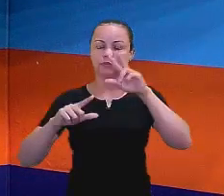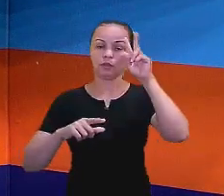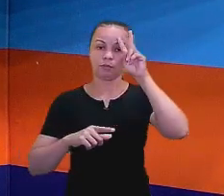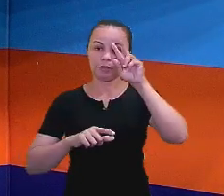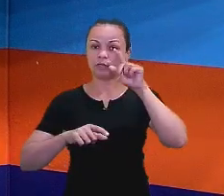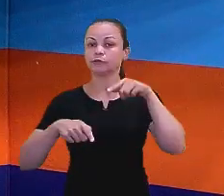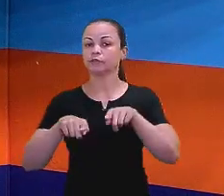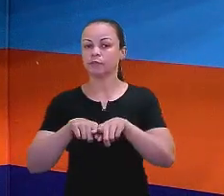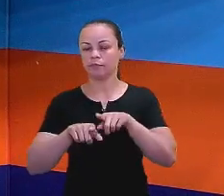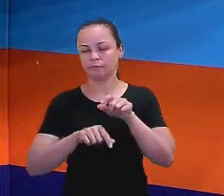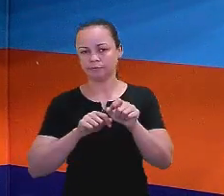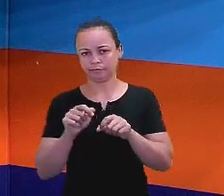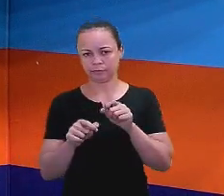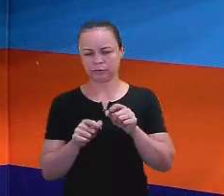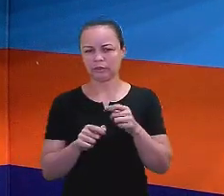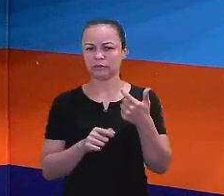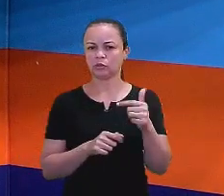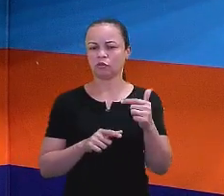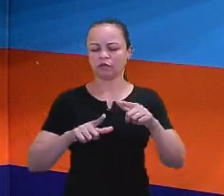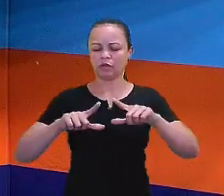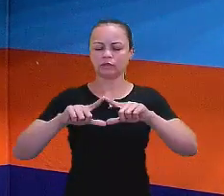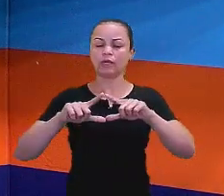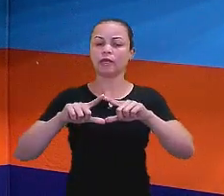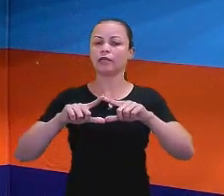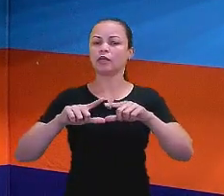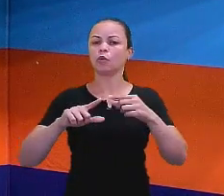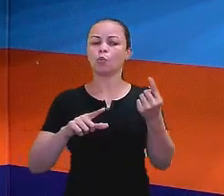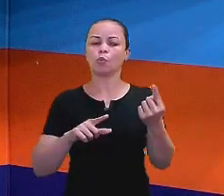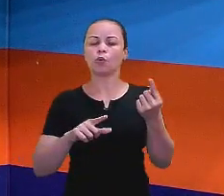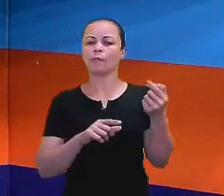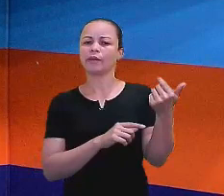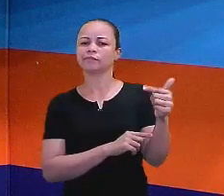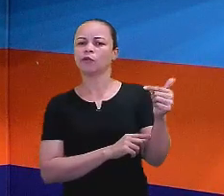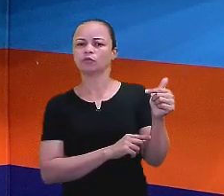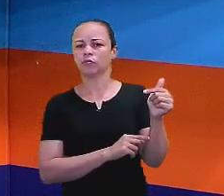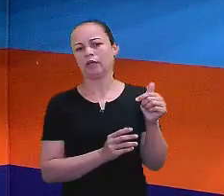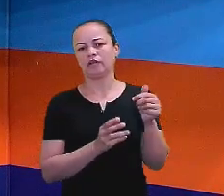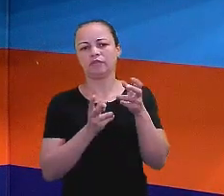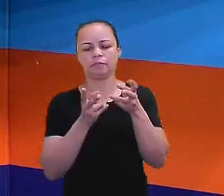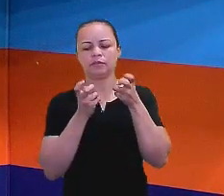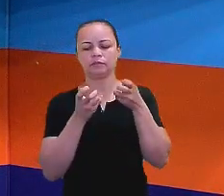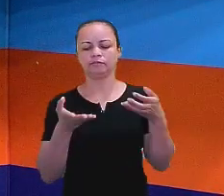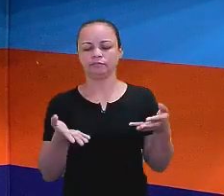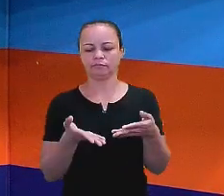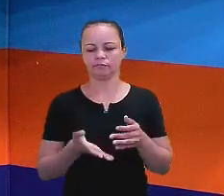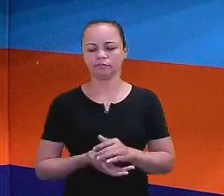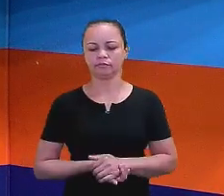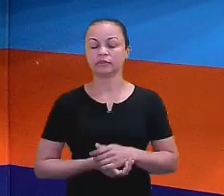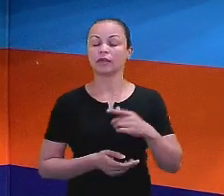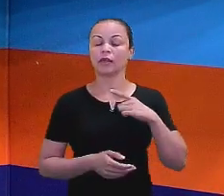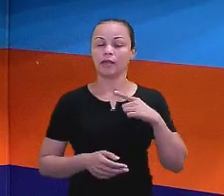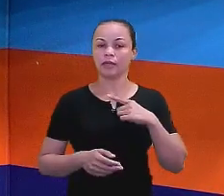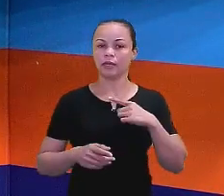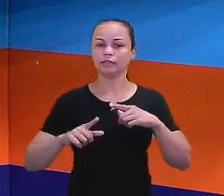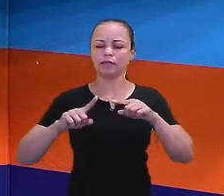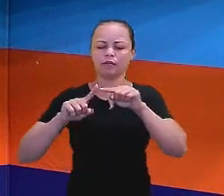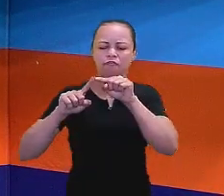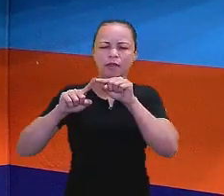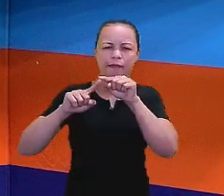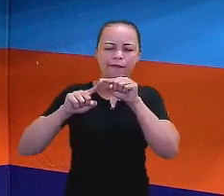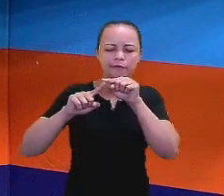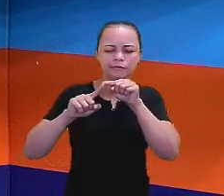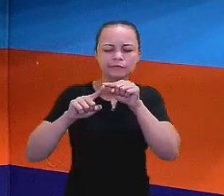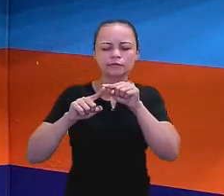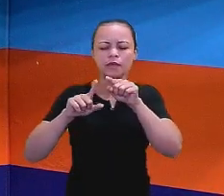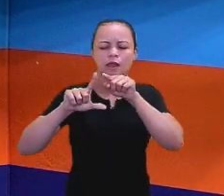que o triângulo ele só não vai ter um elemento que a gente vai perceber agora, tá? Ele tem vértice,